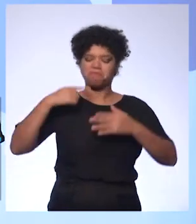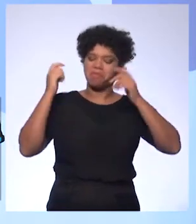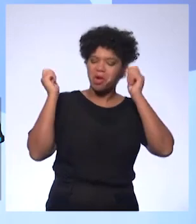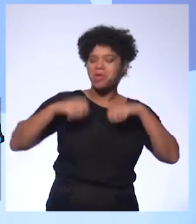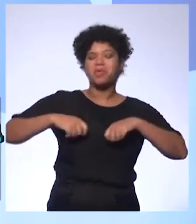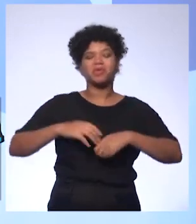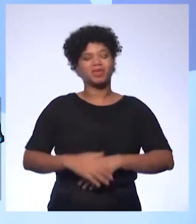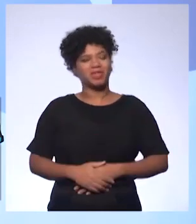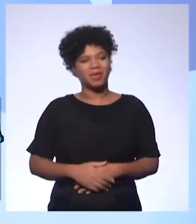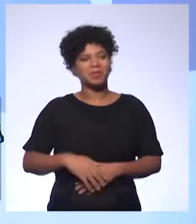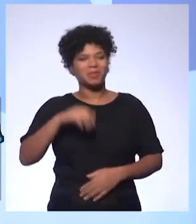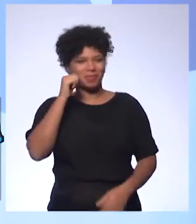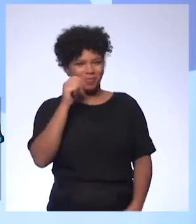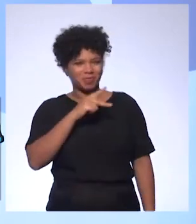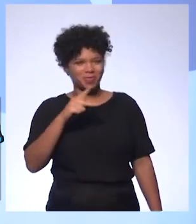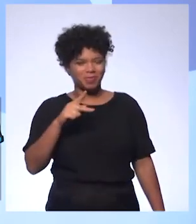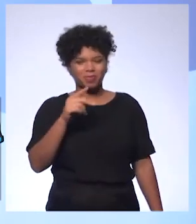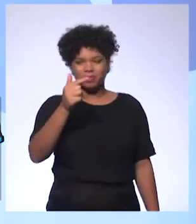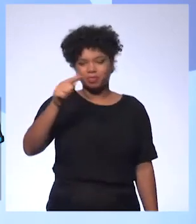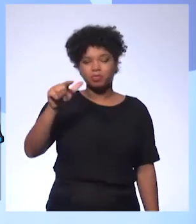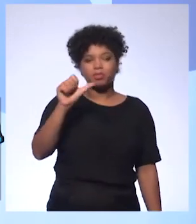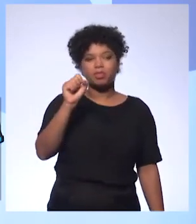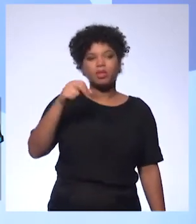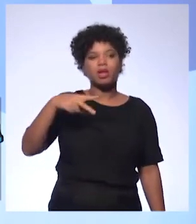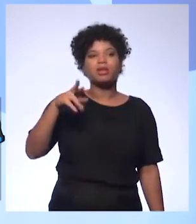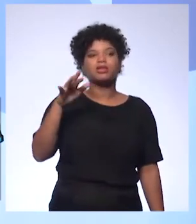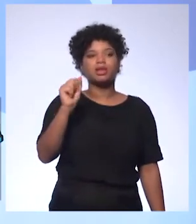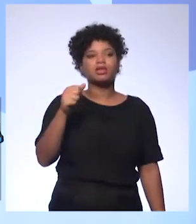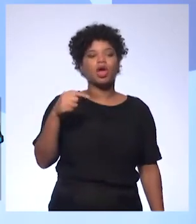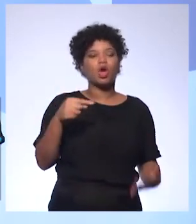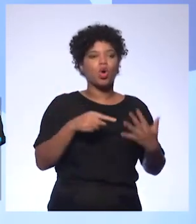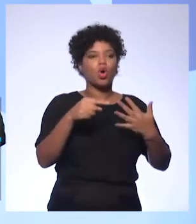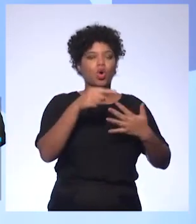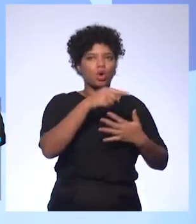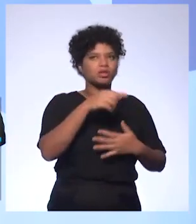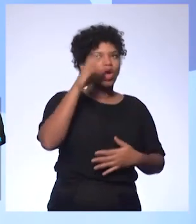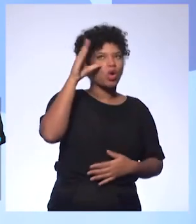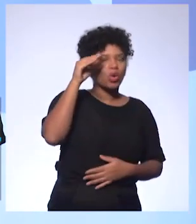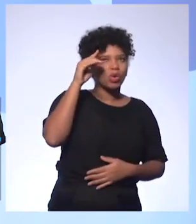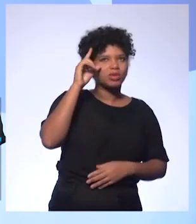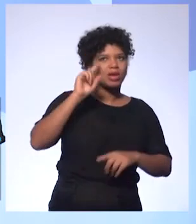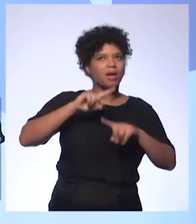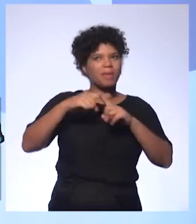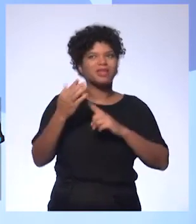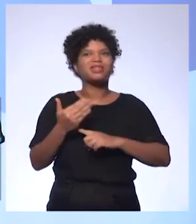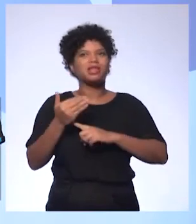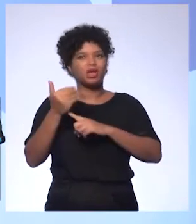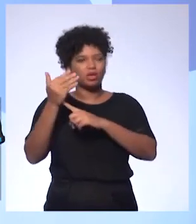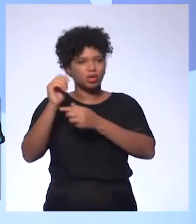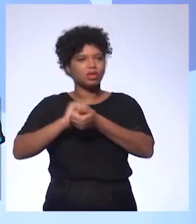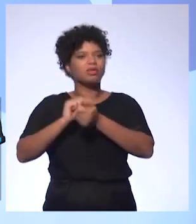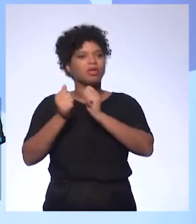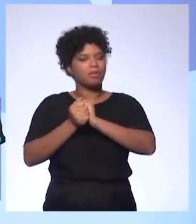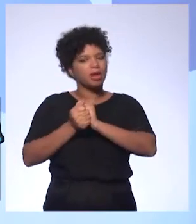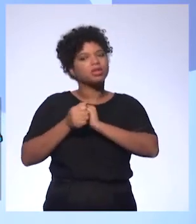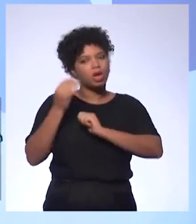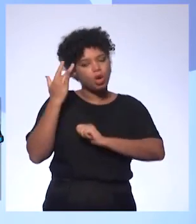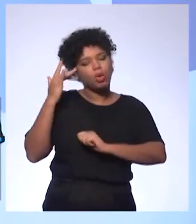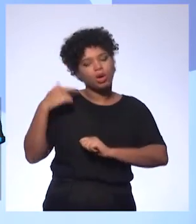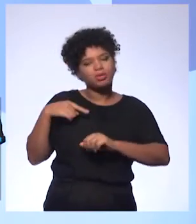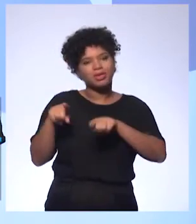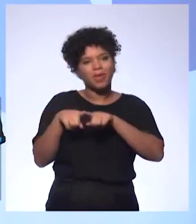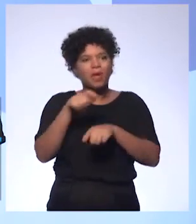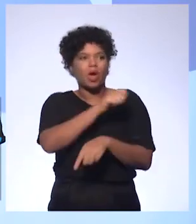Professora Sandra, ela diz que, como ponto forte, ela é curiosa, mas ela precisa ainda melhorar as tecnologias, acredita ela, daí seus